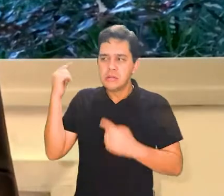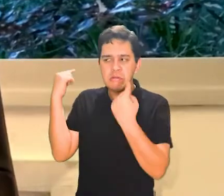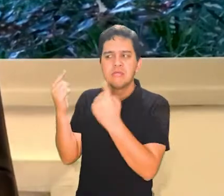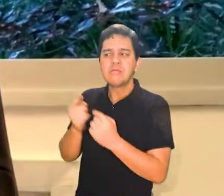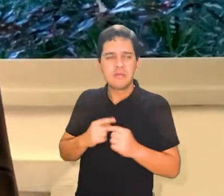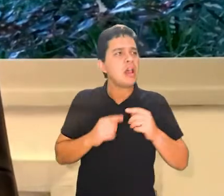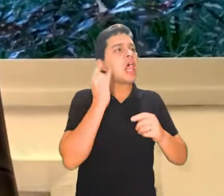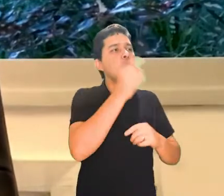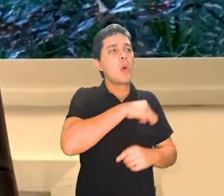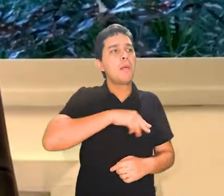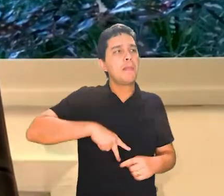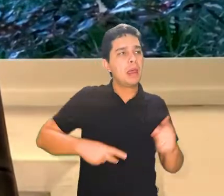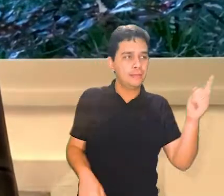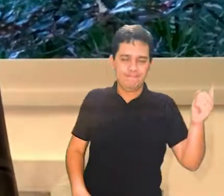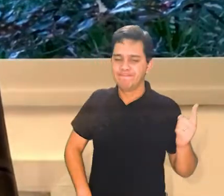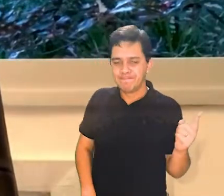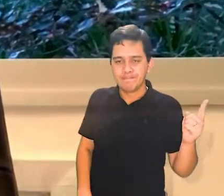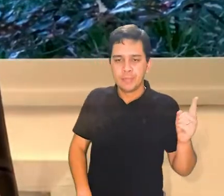viemos